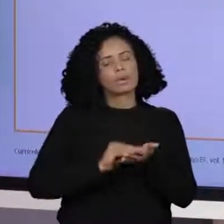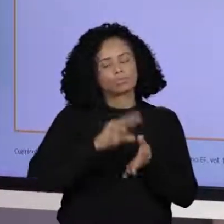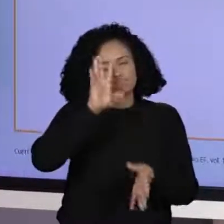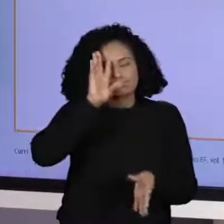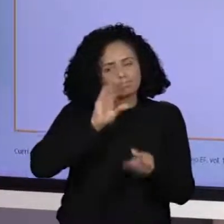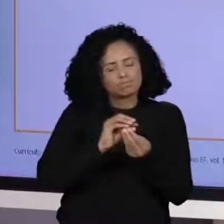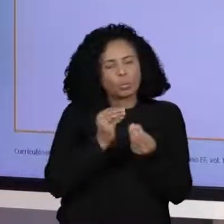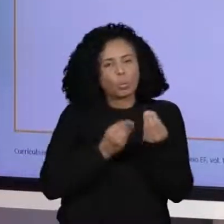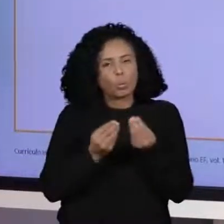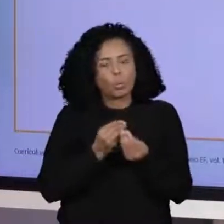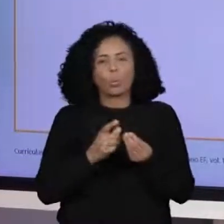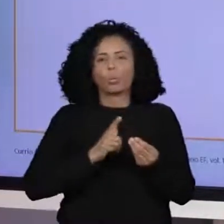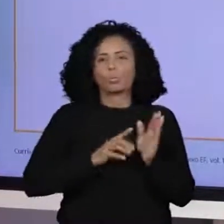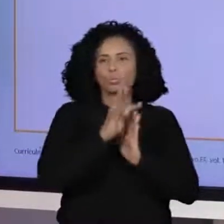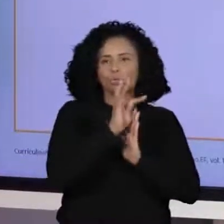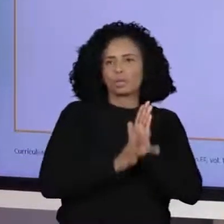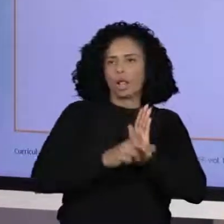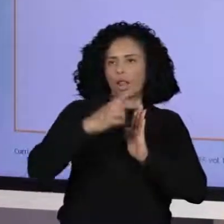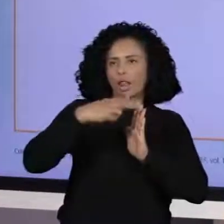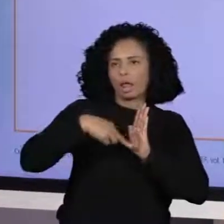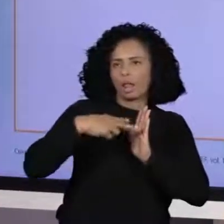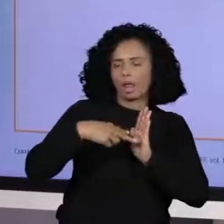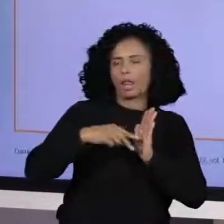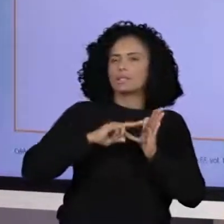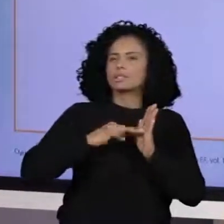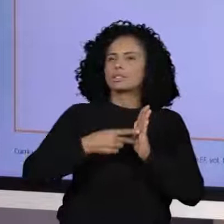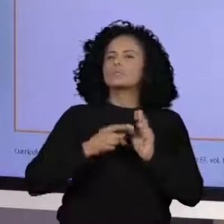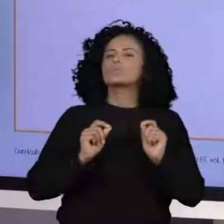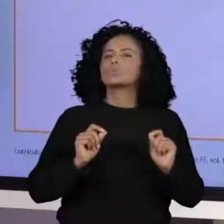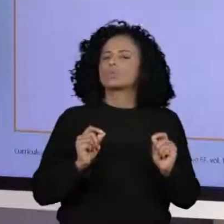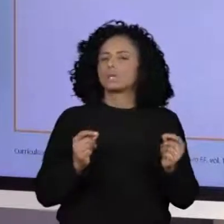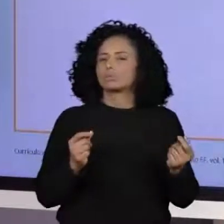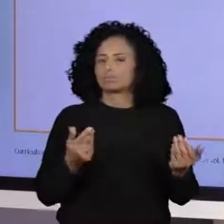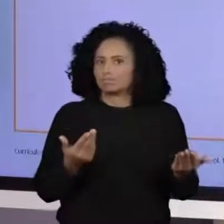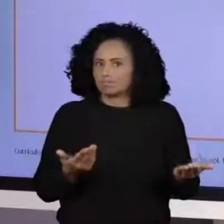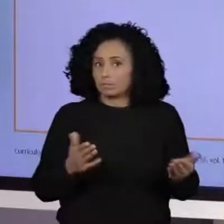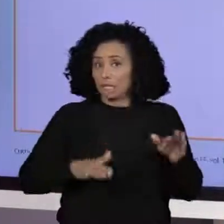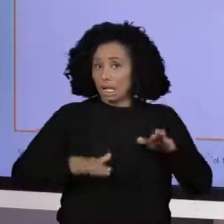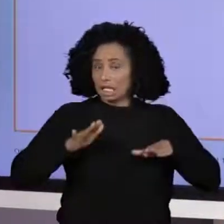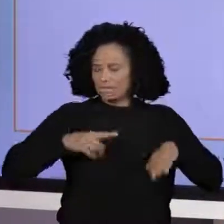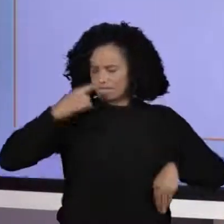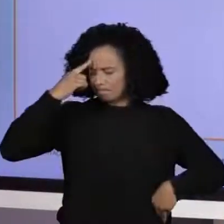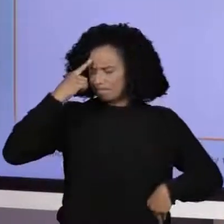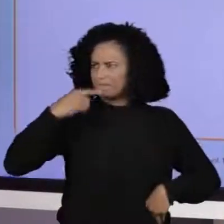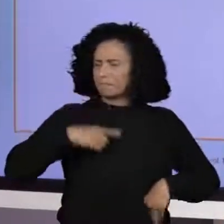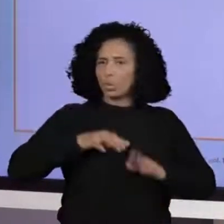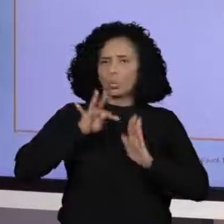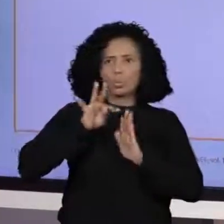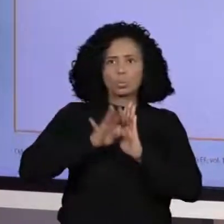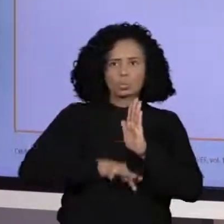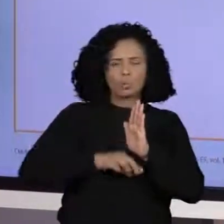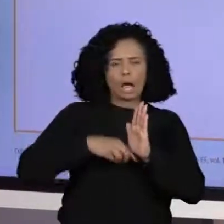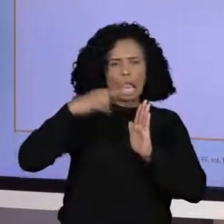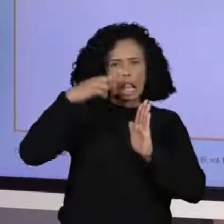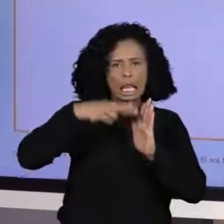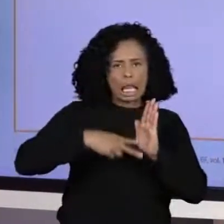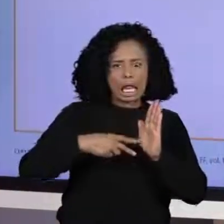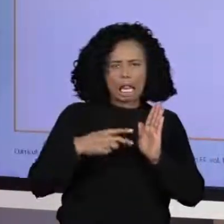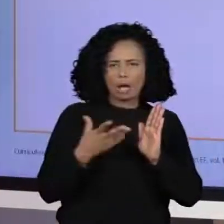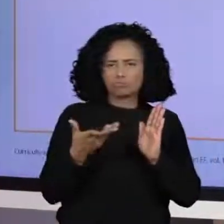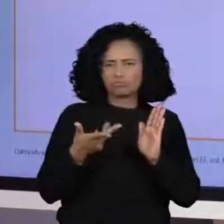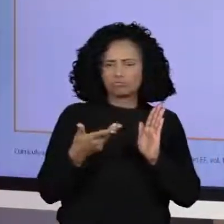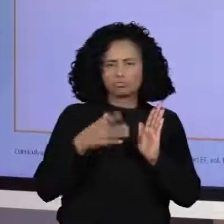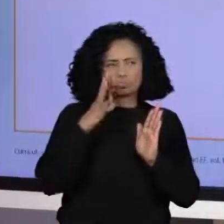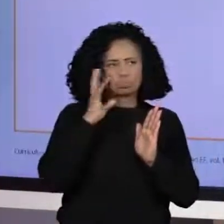bem o enunciado, ou seja, entender o que se pede. Porque às vezes nós podemos ler correndo assim, não